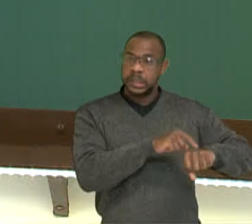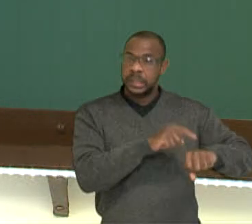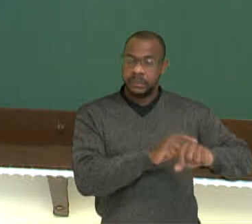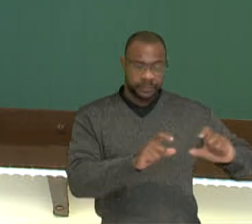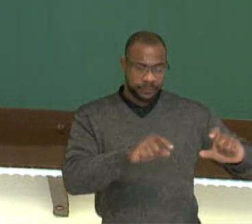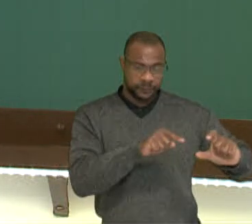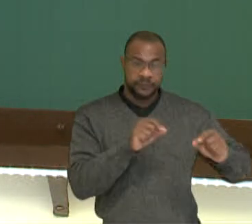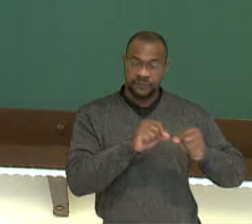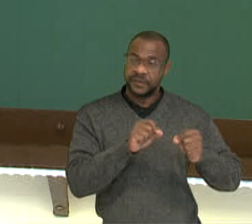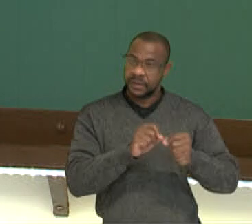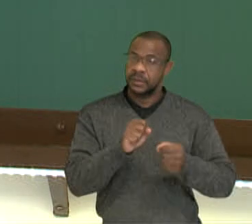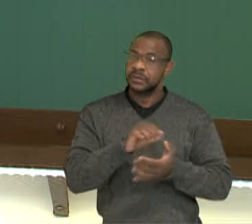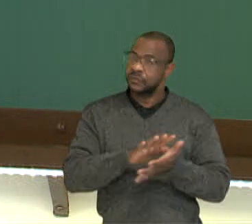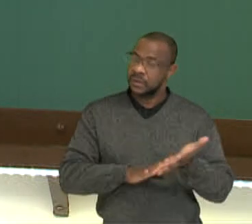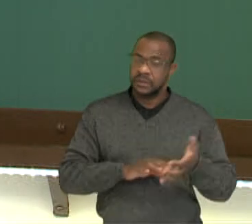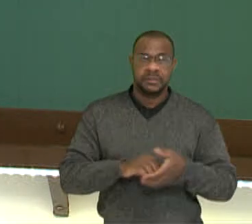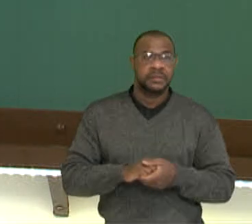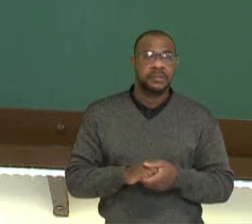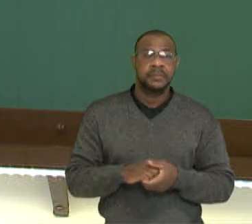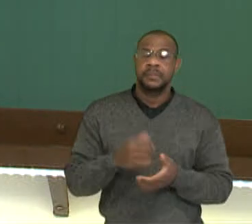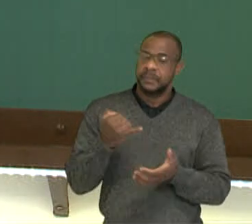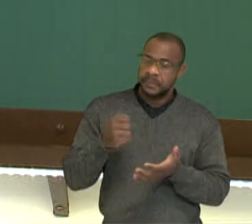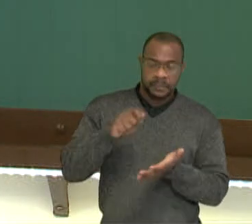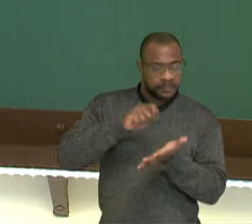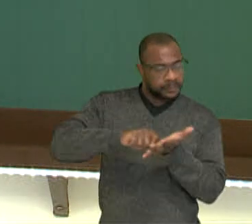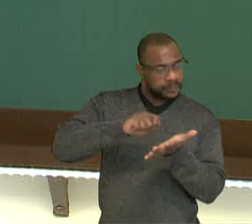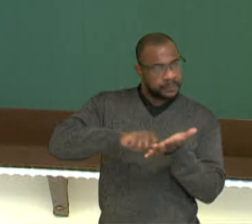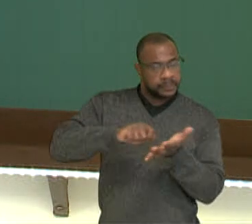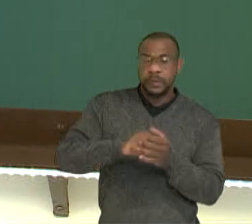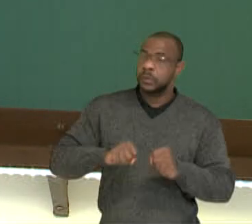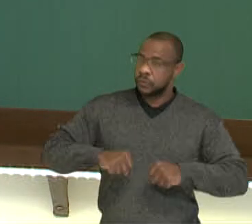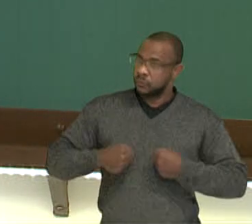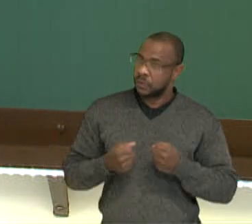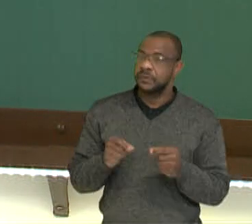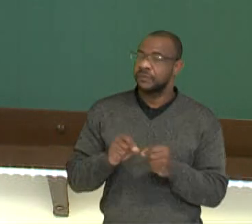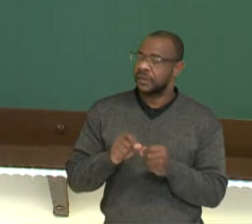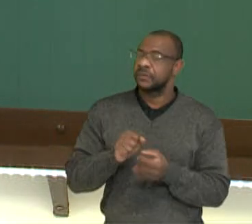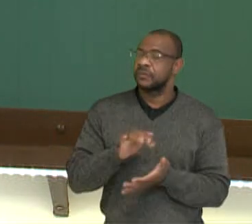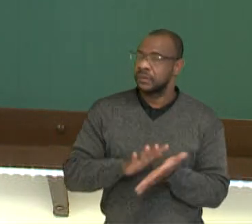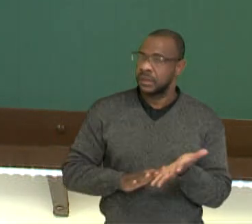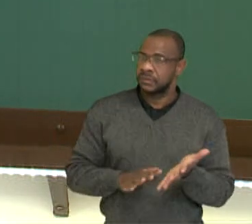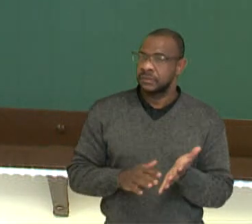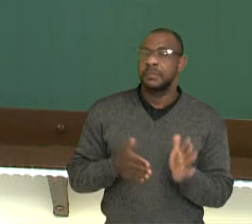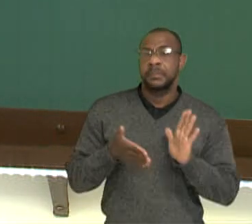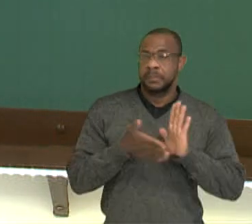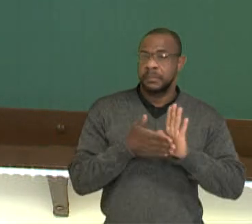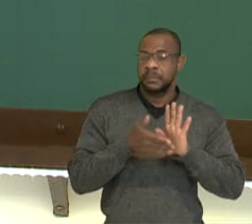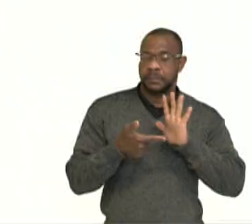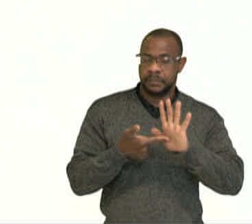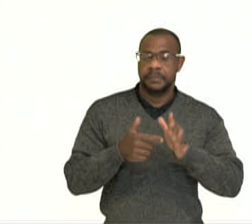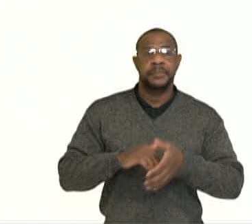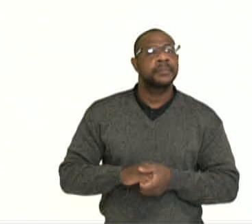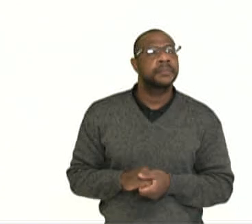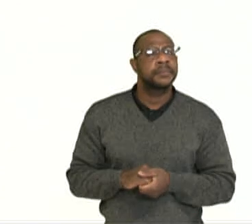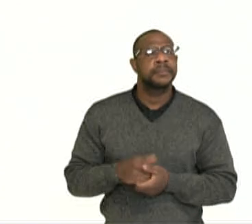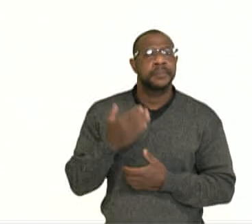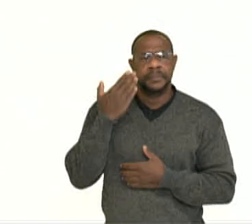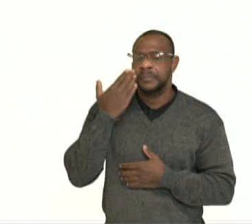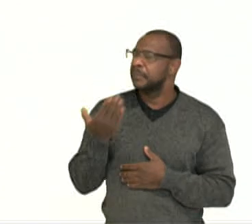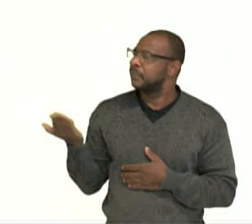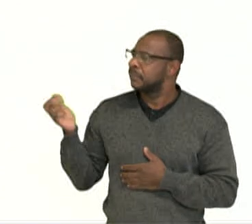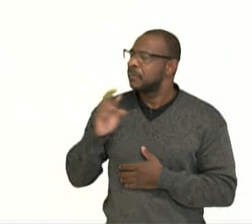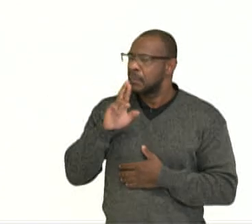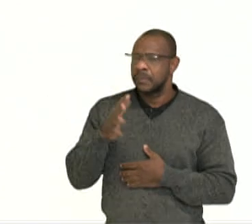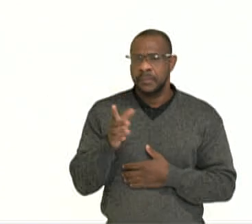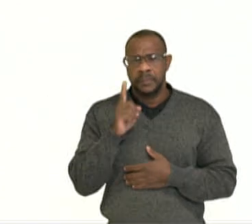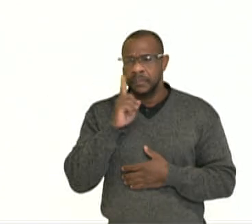você realize ele, que você pegue caneta, caderno, se esforce e realize a atividade proposta. Então, olha aqui a resposta, ó. As árvores